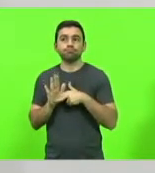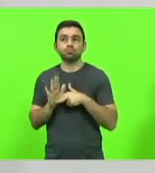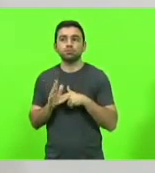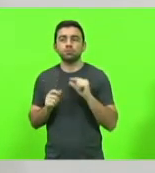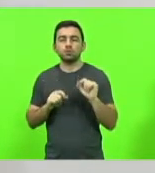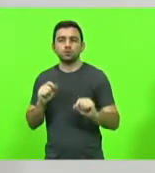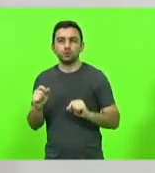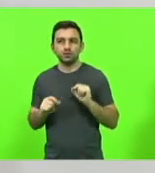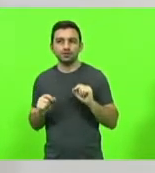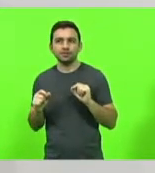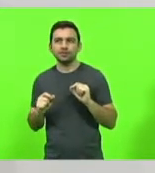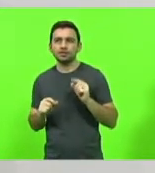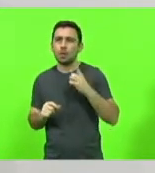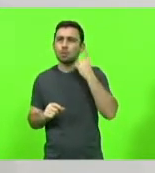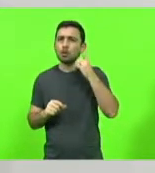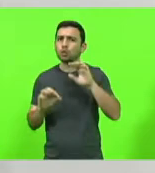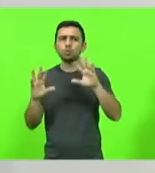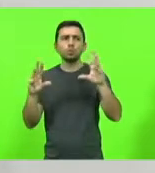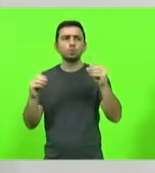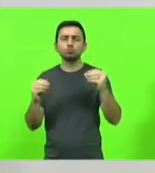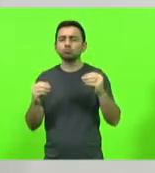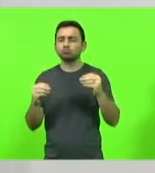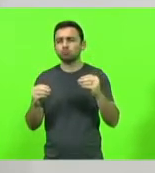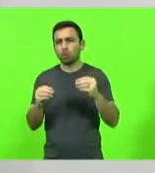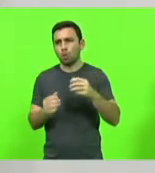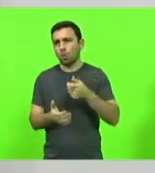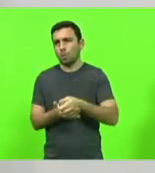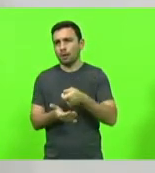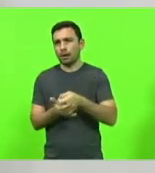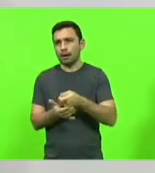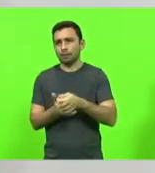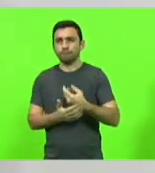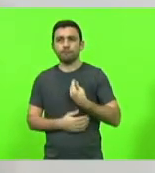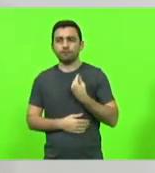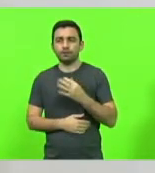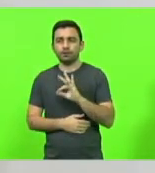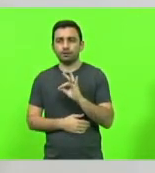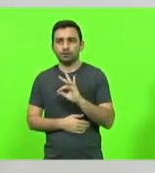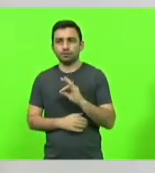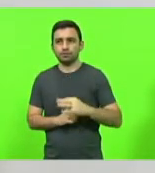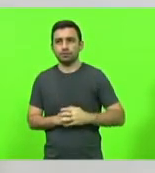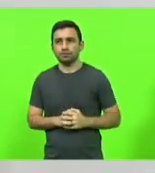Os deputados ainda não tinham obrigação de estar presente aqui, e muita gente não ouviu, mas eu vou